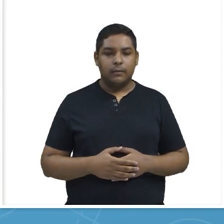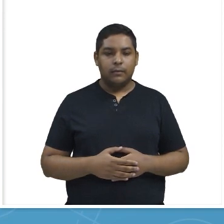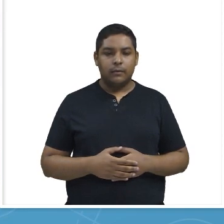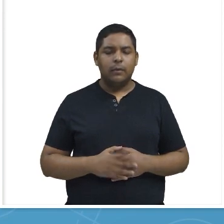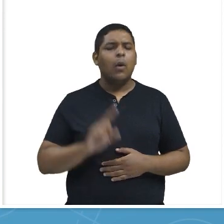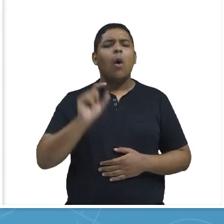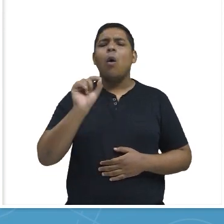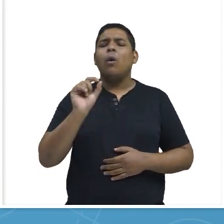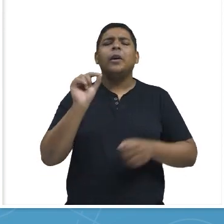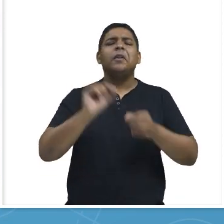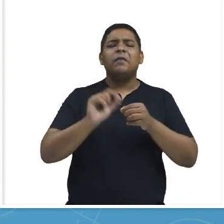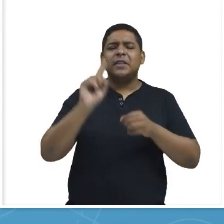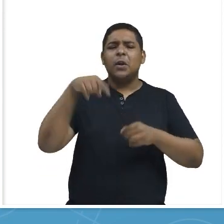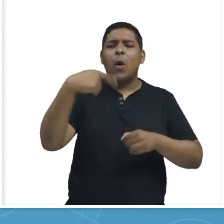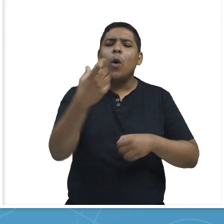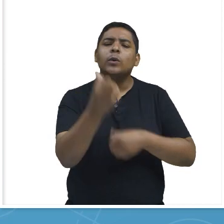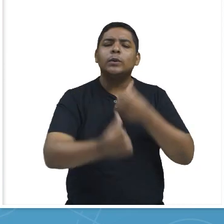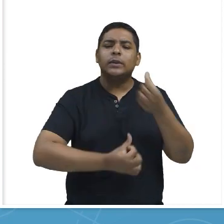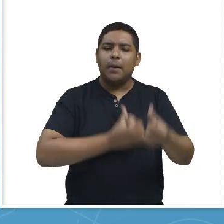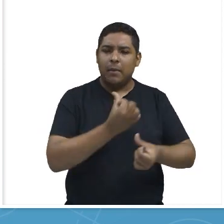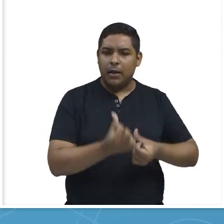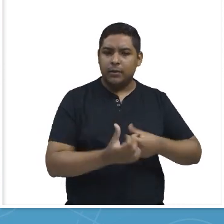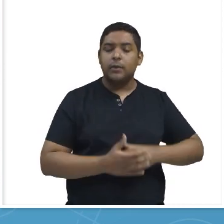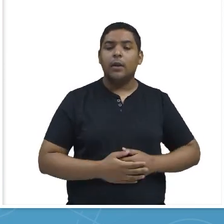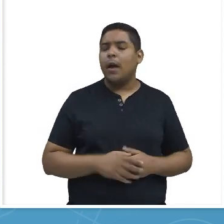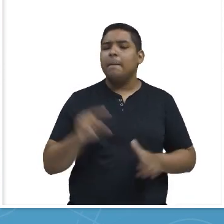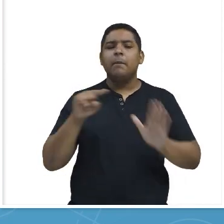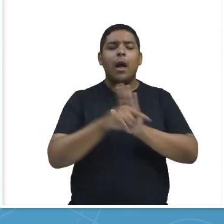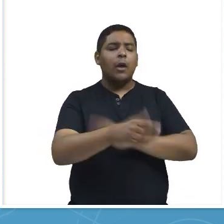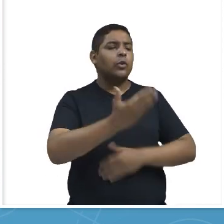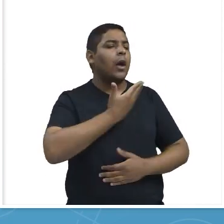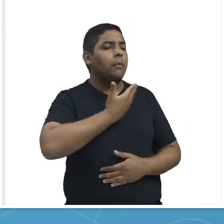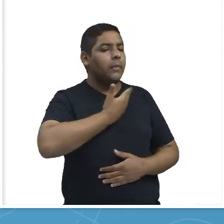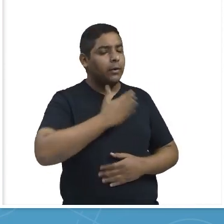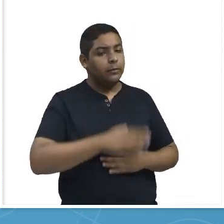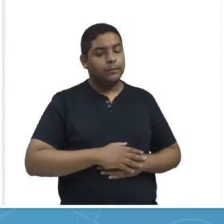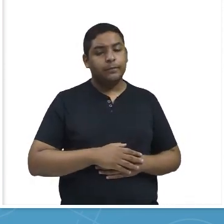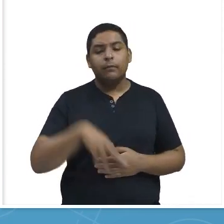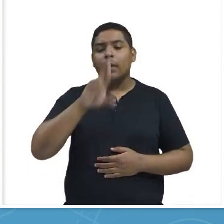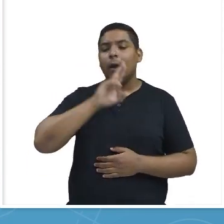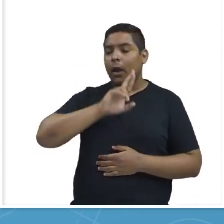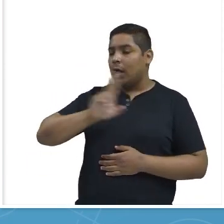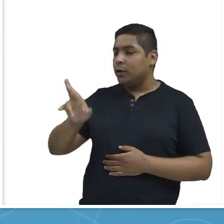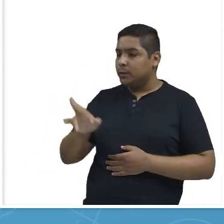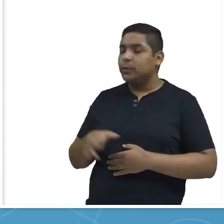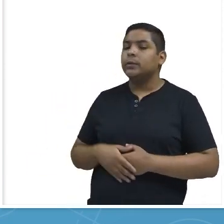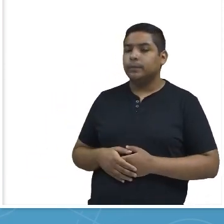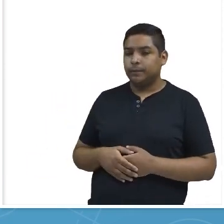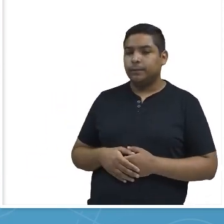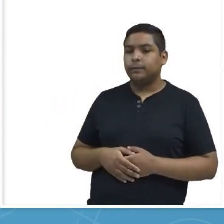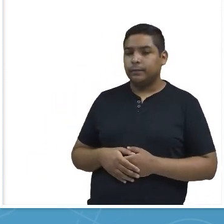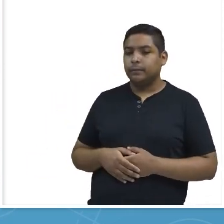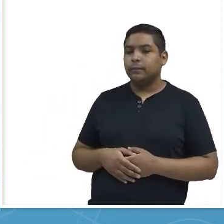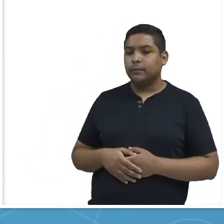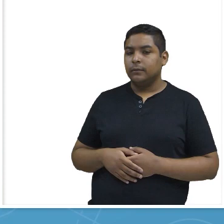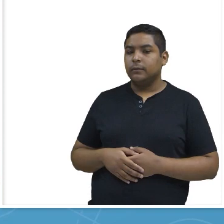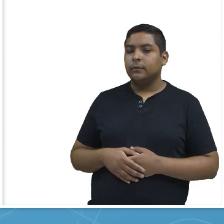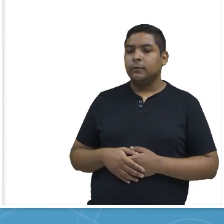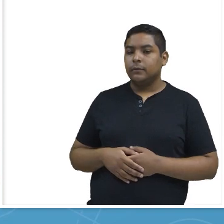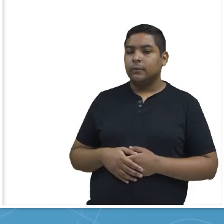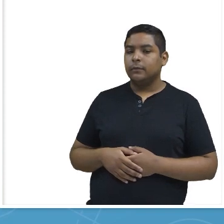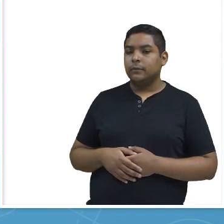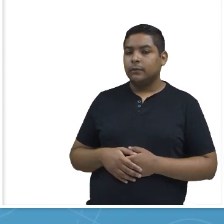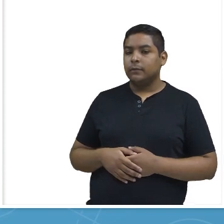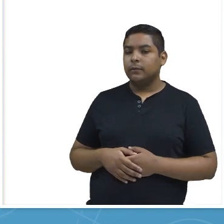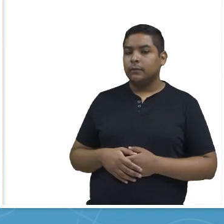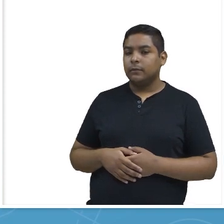semestre? Então ele perguntou para o amigo dele. Vamos ver a resposta. Ainda ele está usando going to, certo? Olha aí, people. I'm going to study